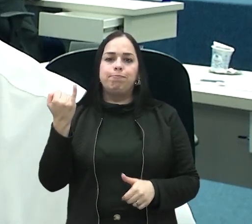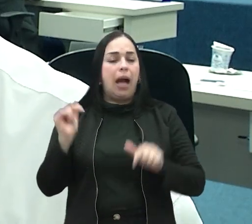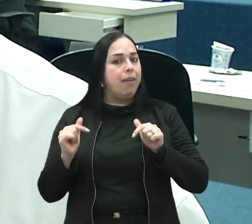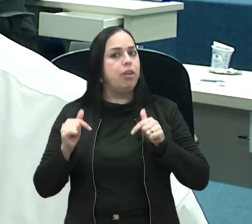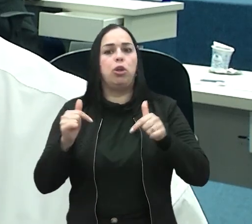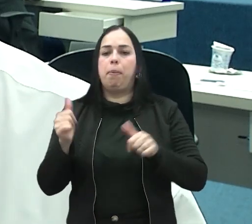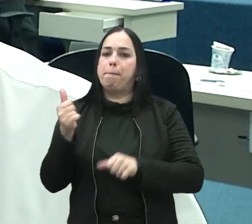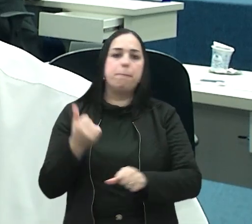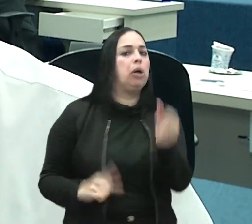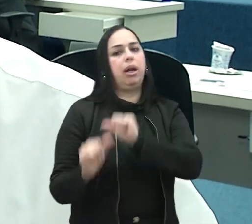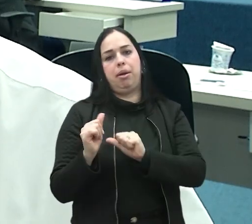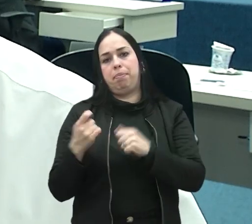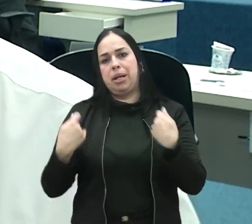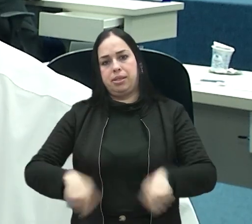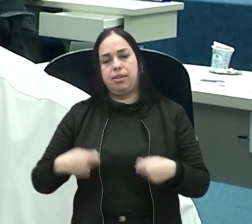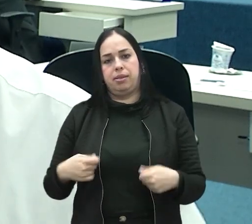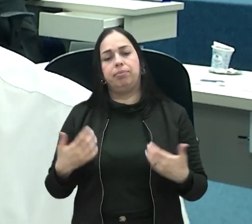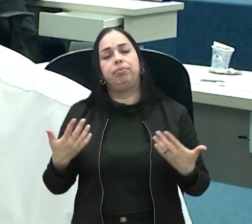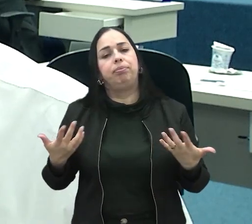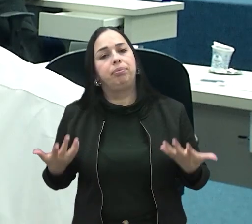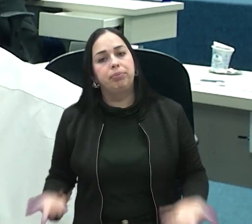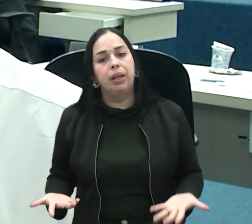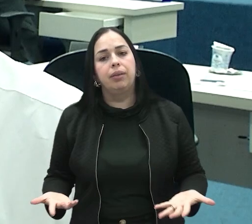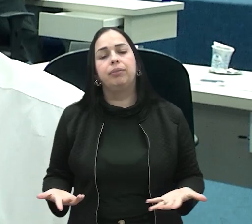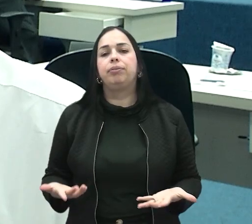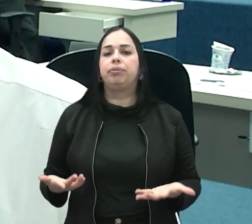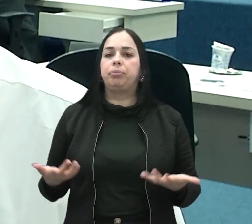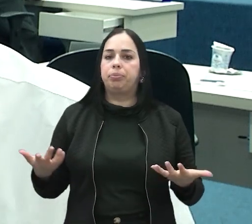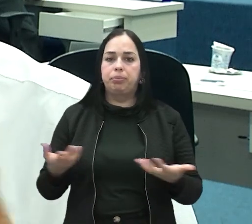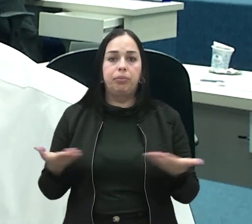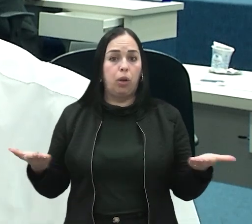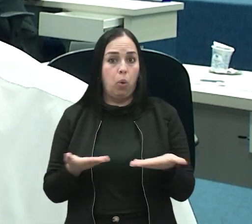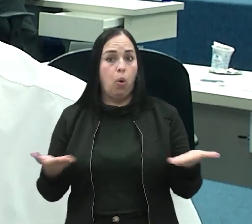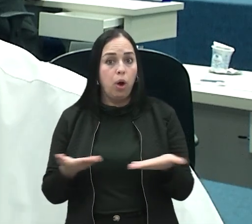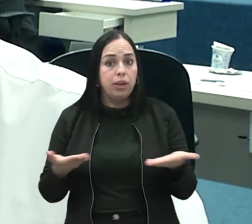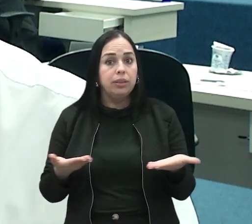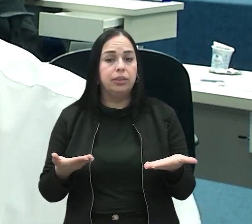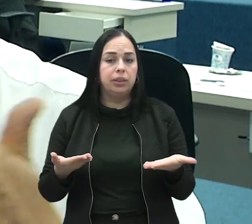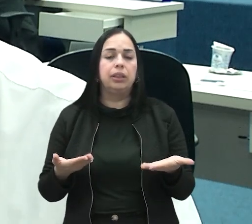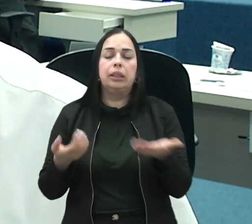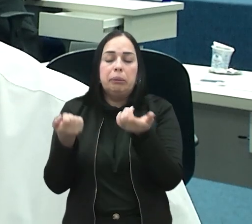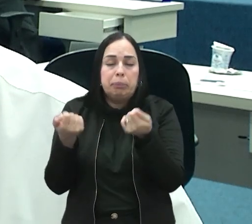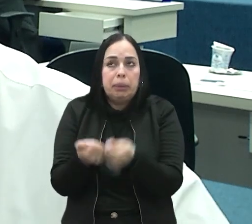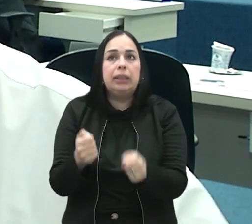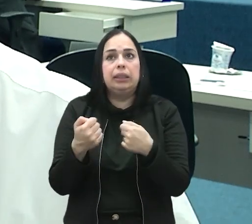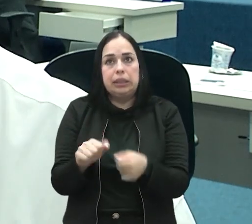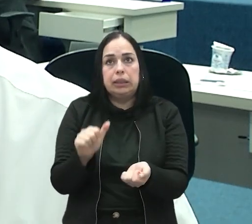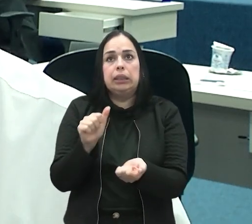tenha mudanças no sistema de produção. Então, o sistema hoje de